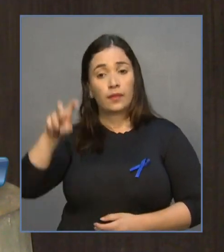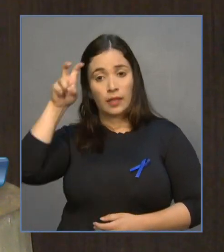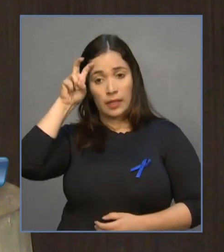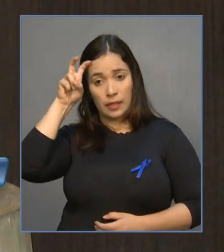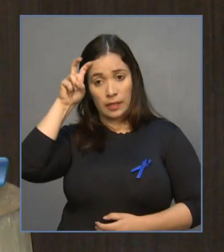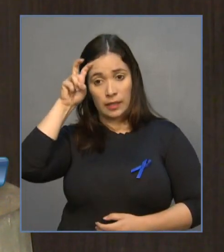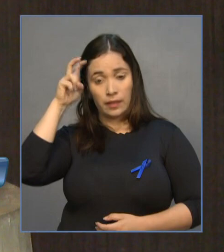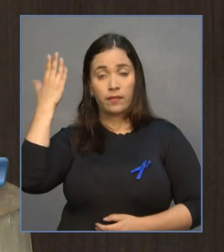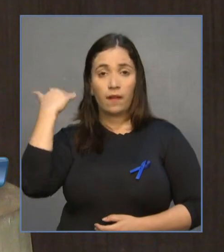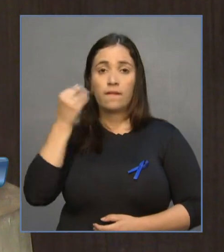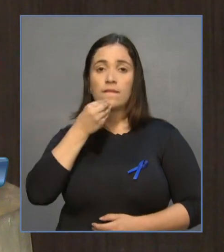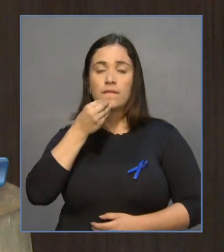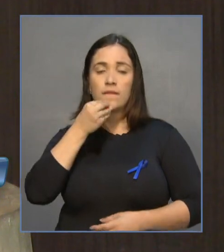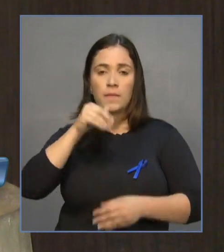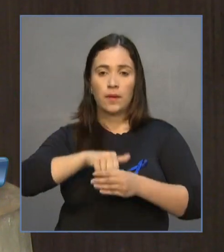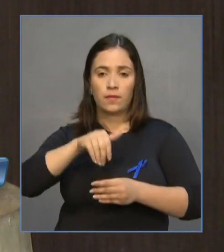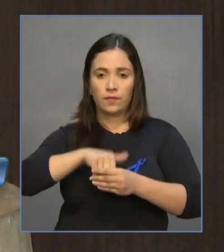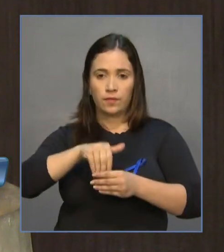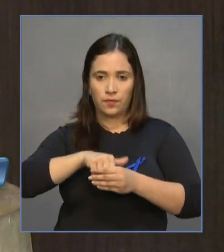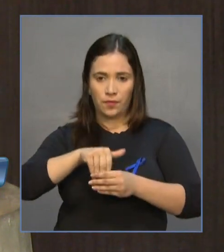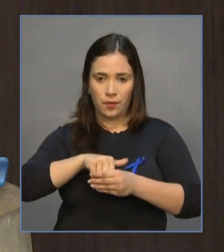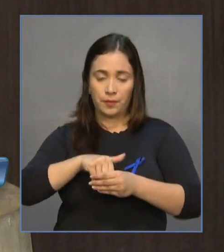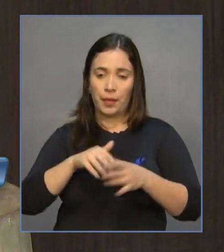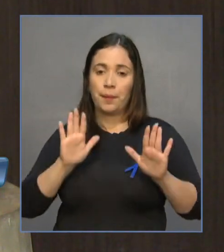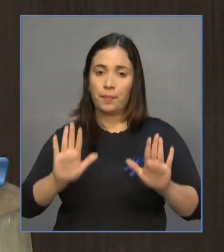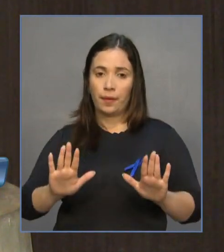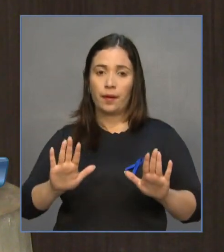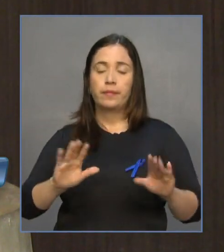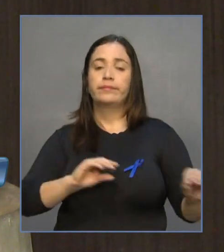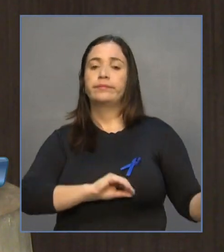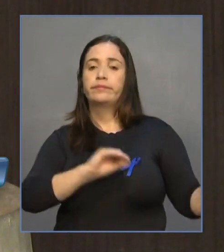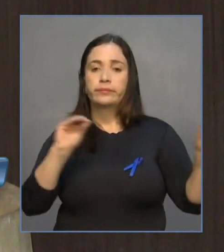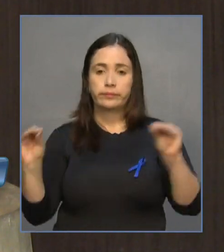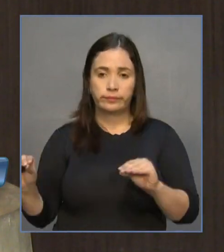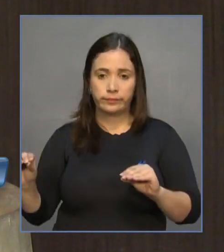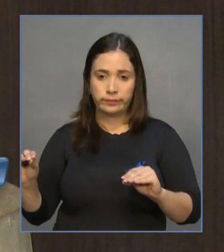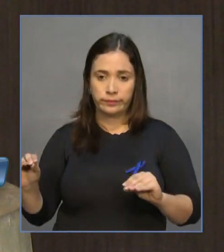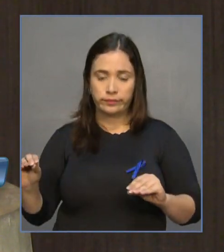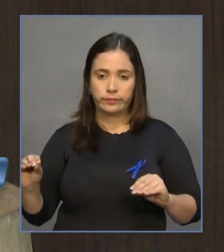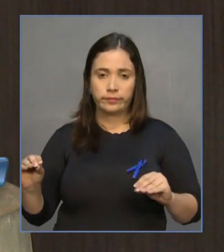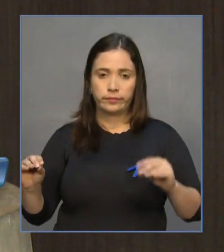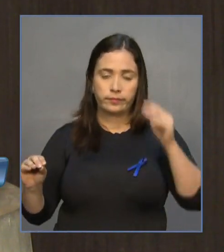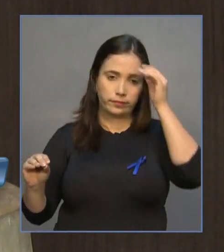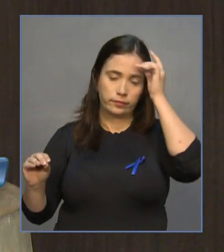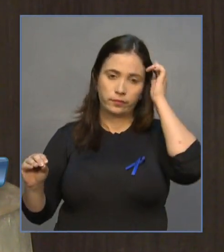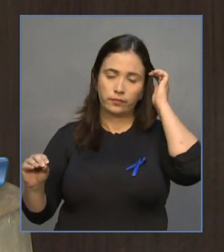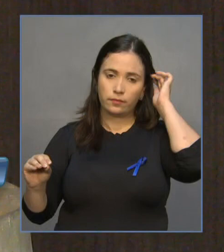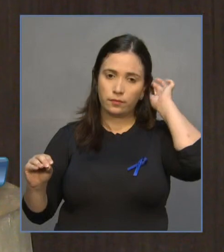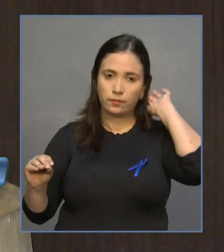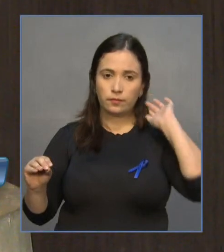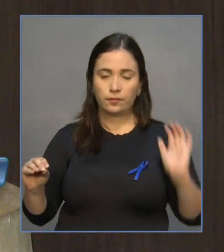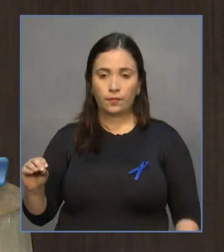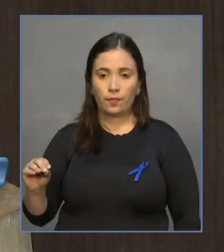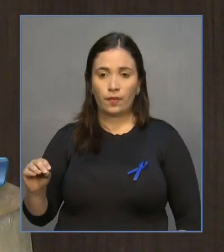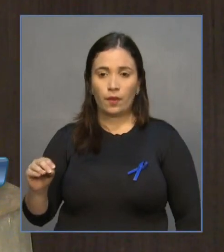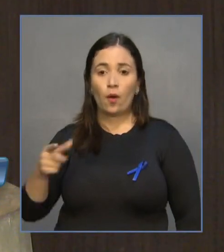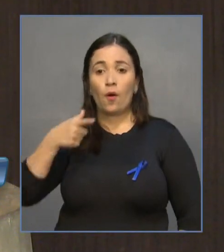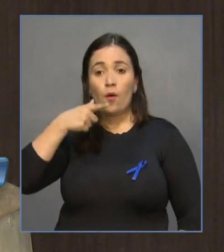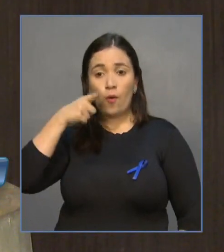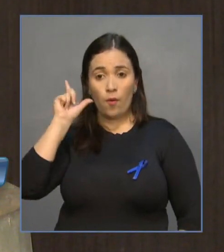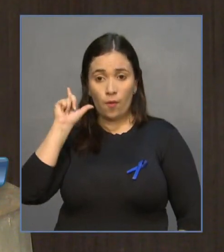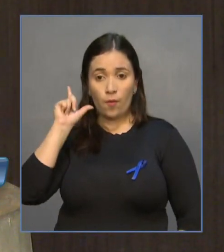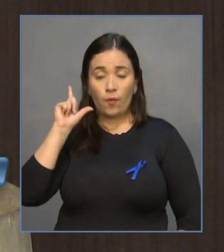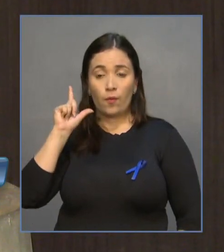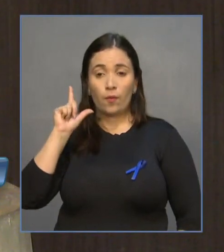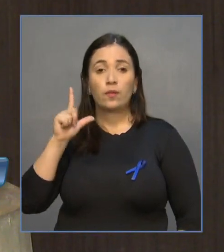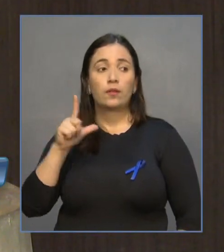já poderia ter sido votado. Isso não poderia ter, isso já poderia ter, ontem poderia ter havido uma